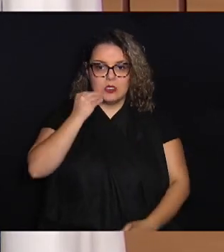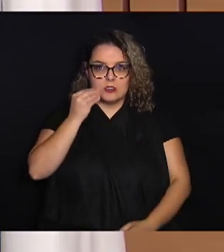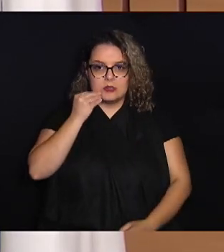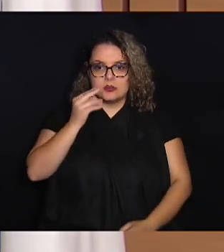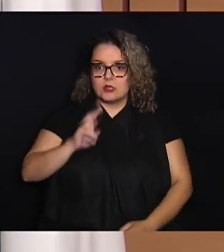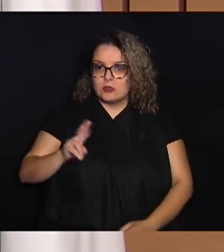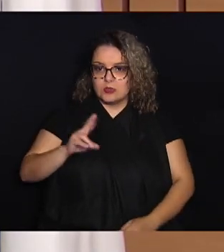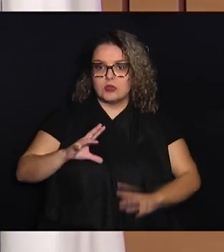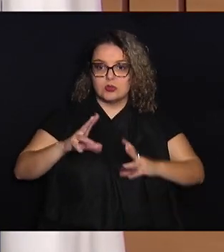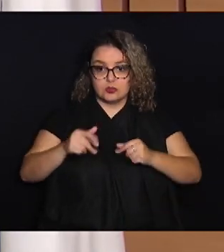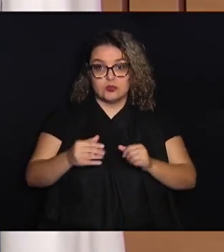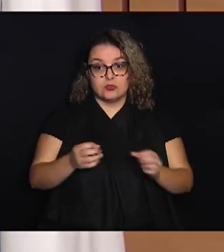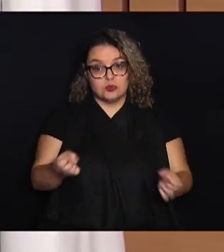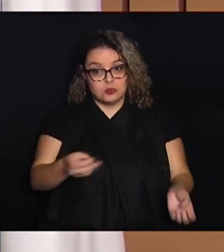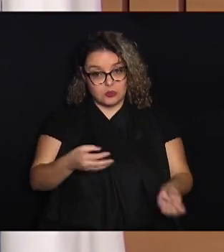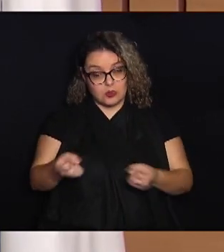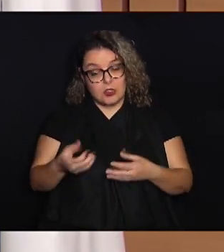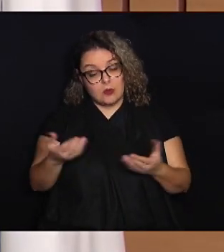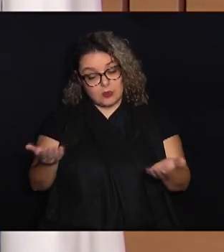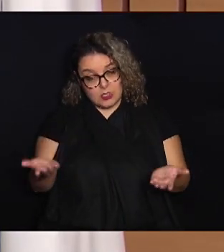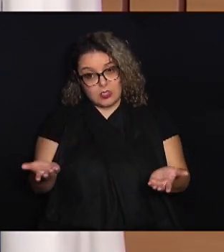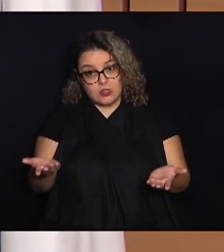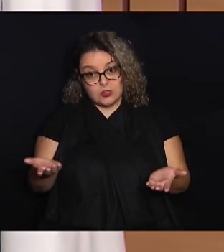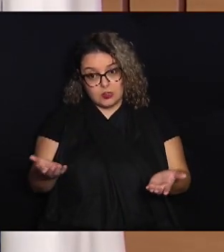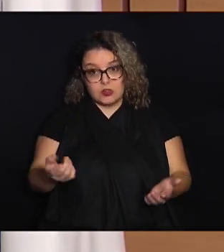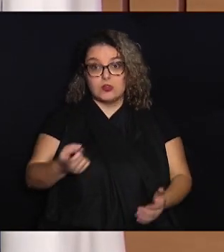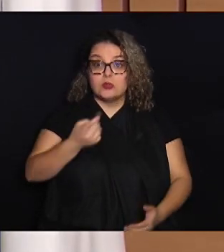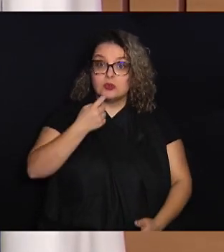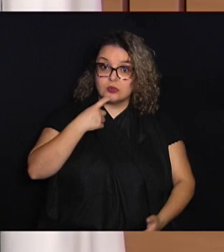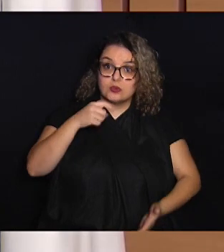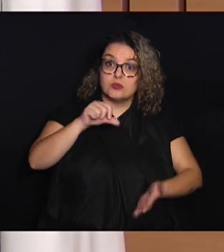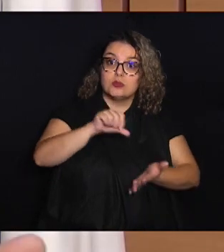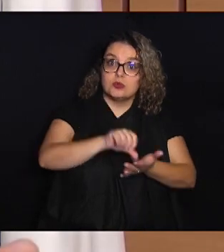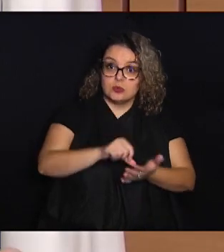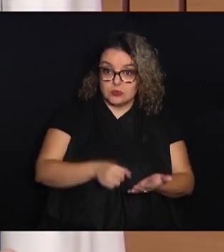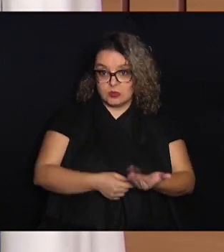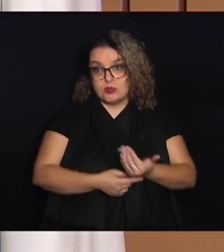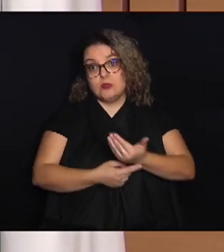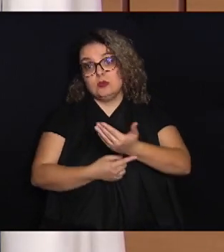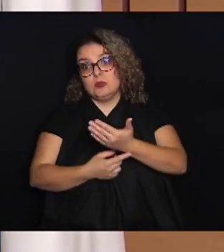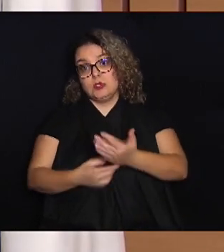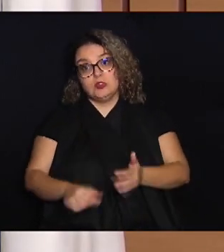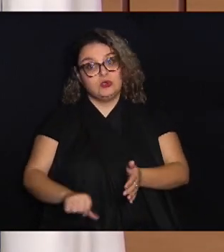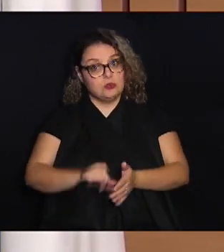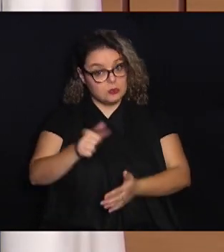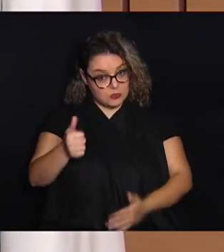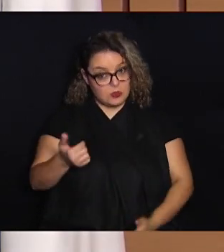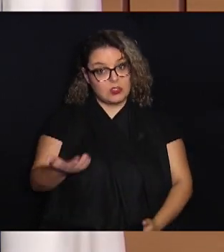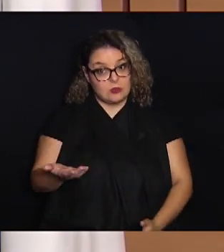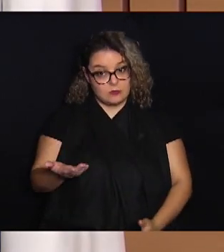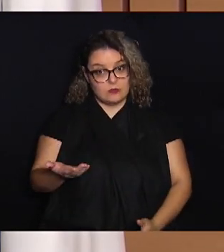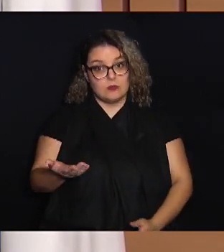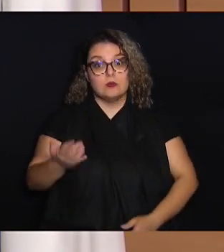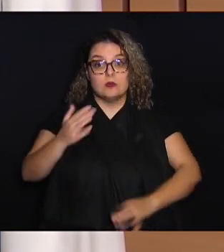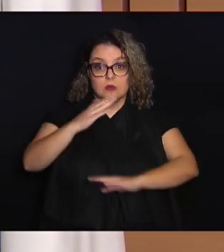tudo que tiver de moderno. Afinal de contas, Campinas é um polo tecnológico de primeira linha. A